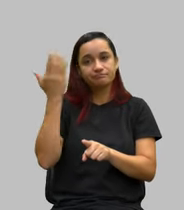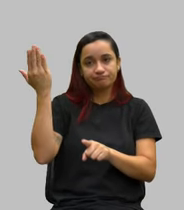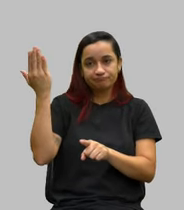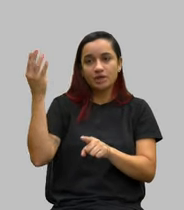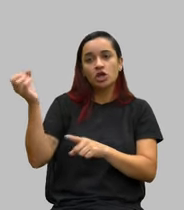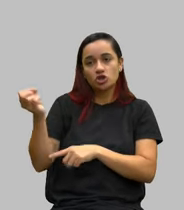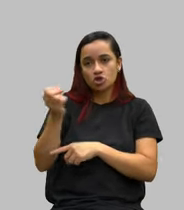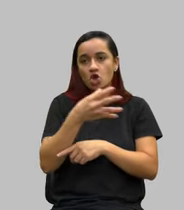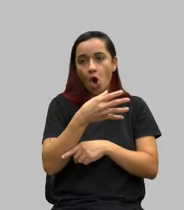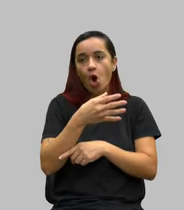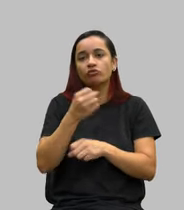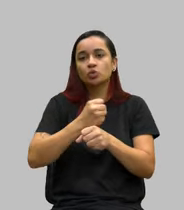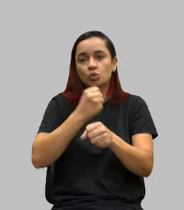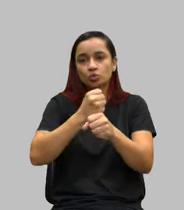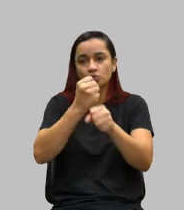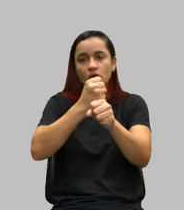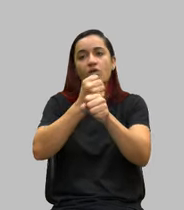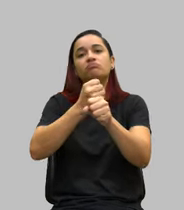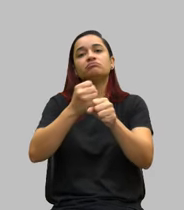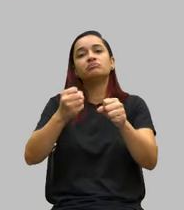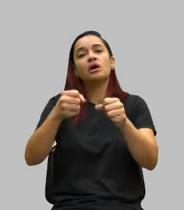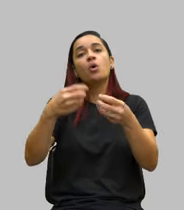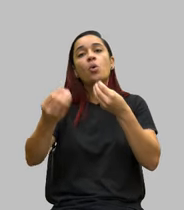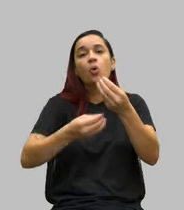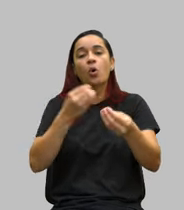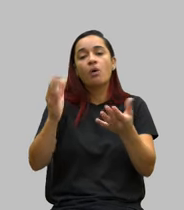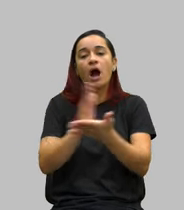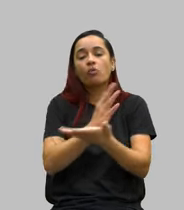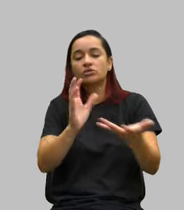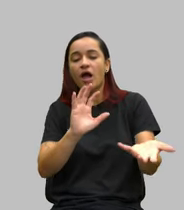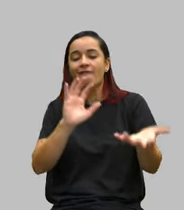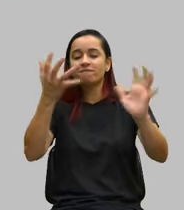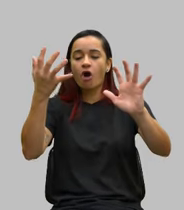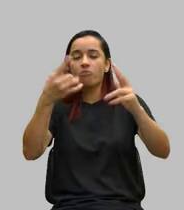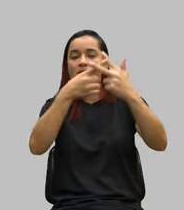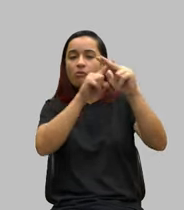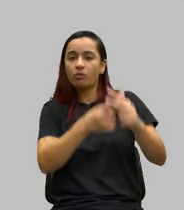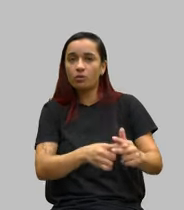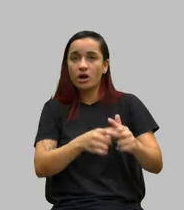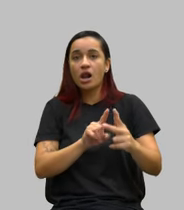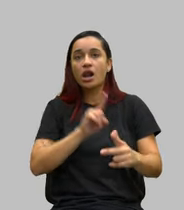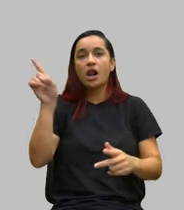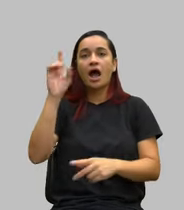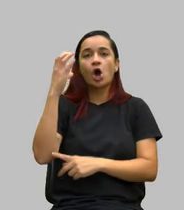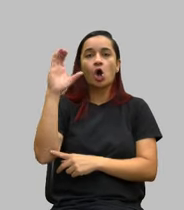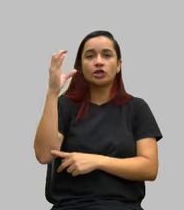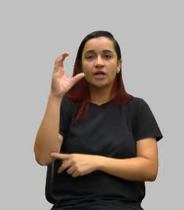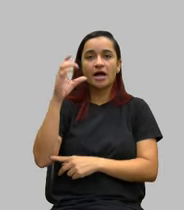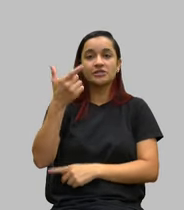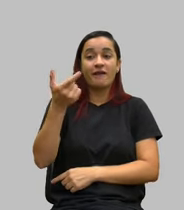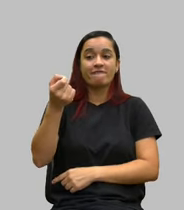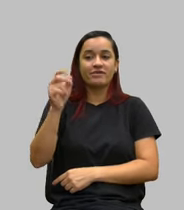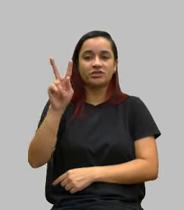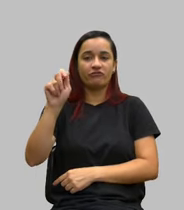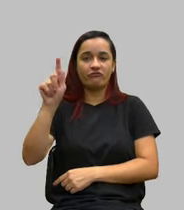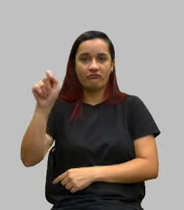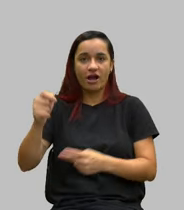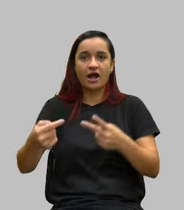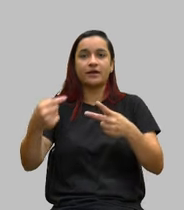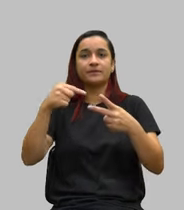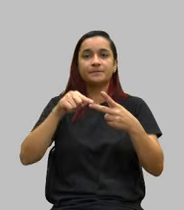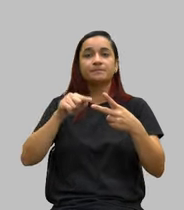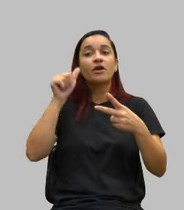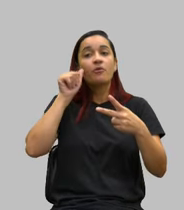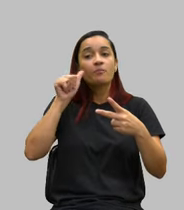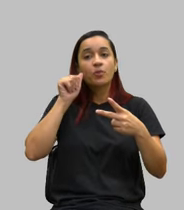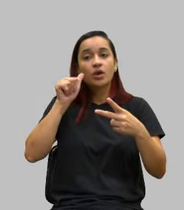aqui no sistema socioeducativo de inaugurações e reformas na casa de semiliberdade em Contagem foram 20 vag na casa de semiliberdade feminina